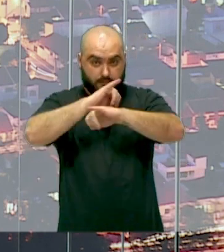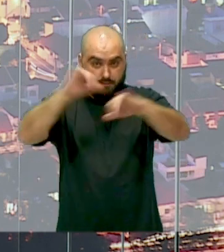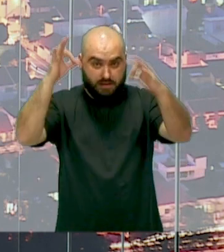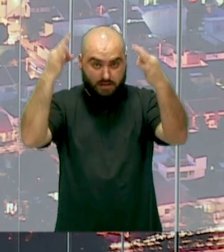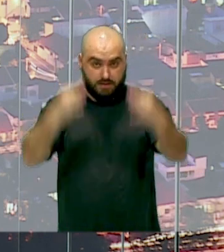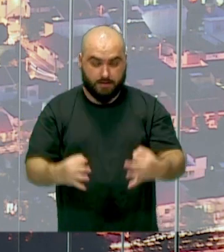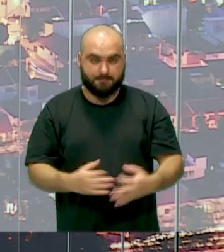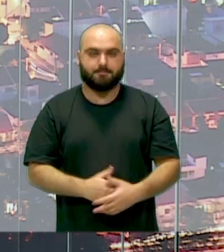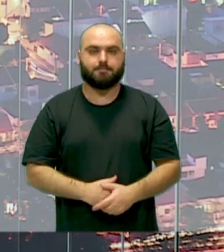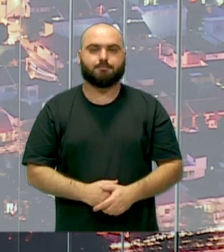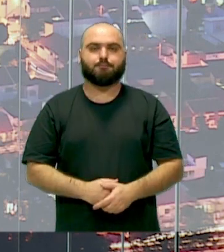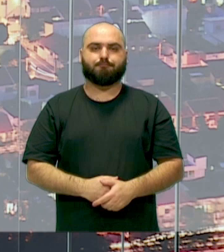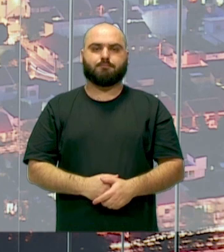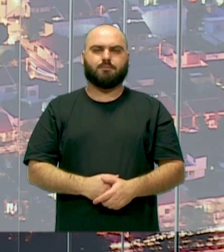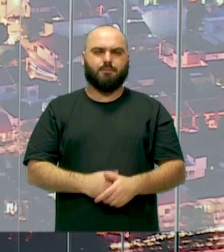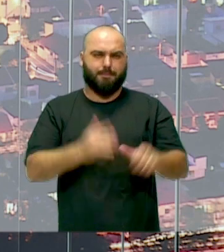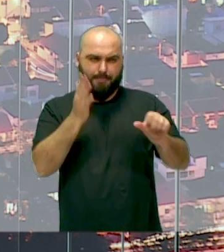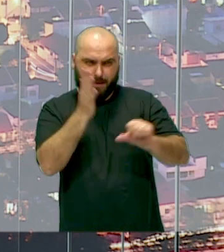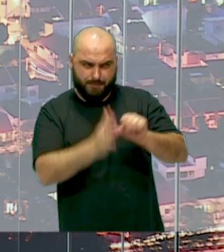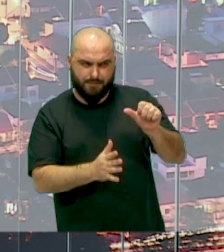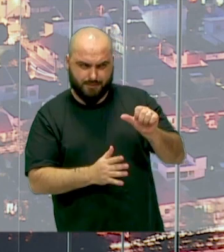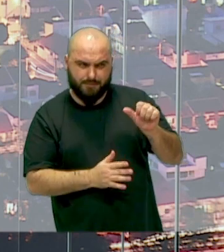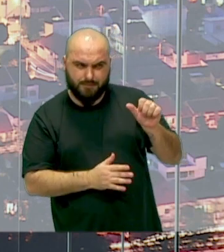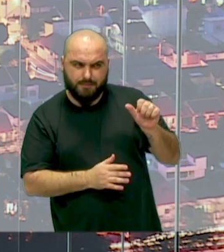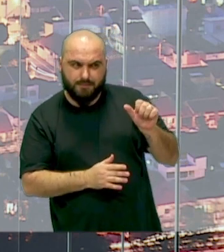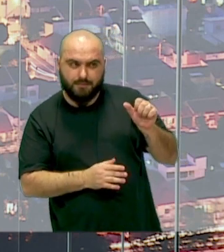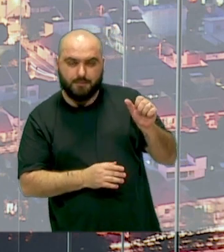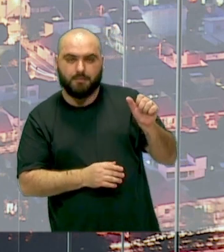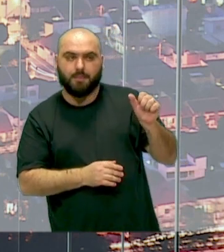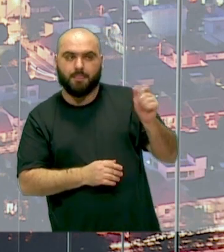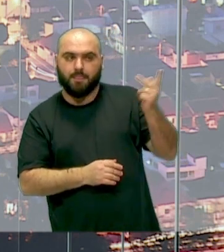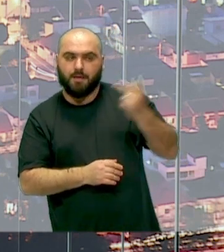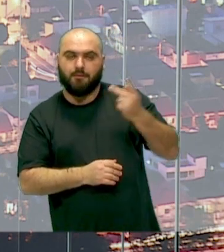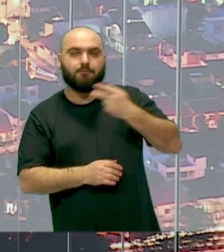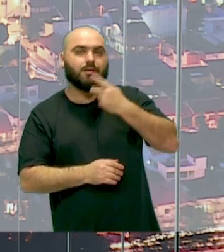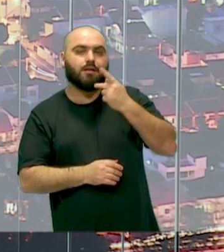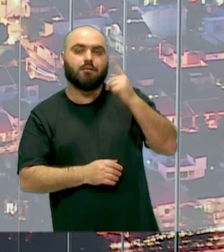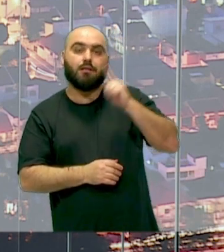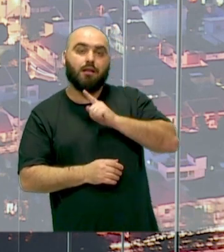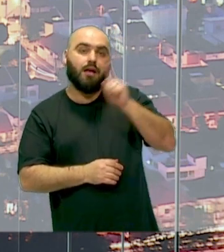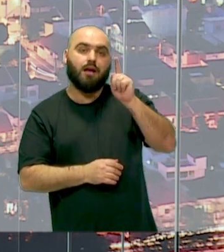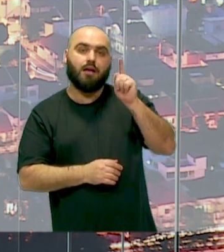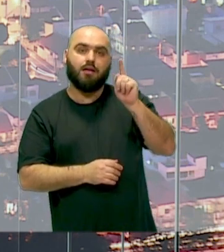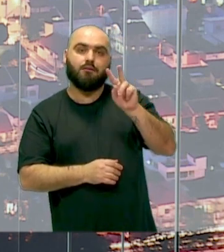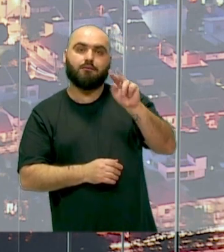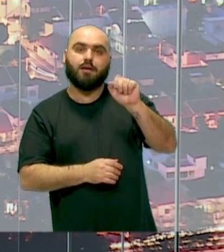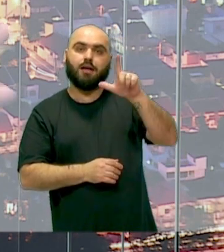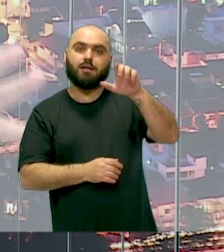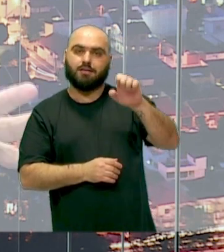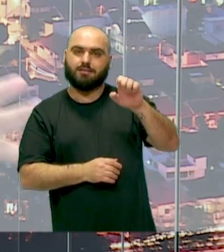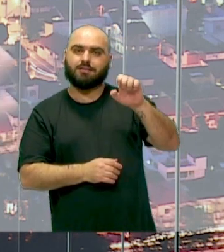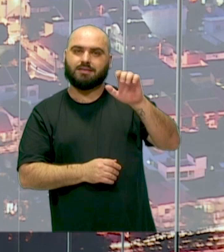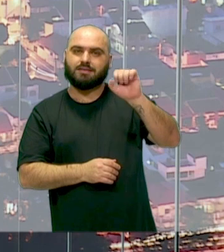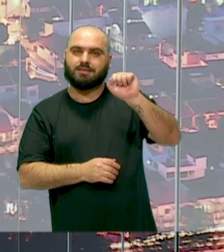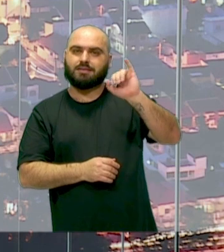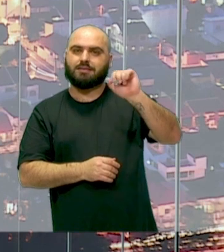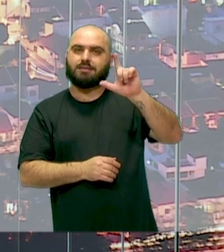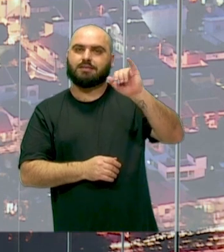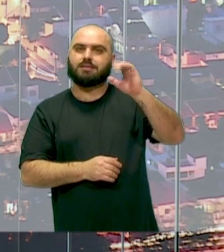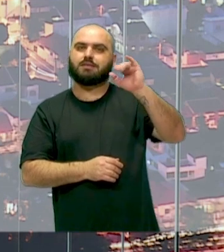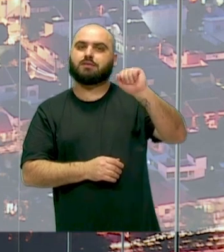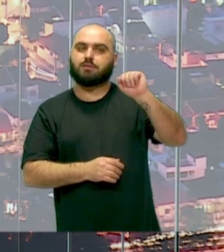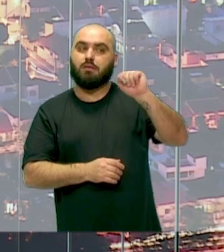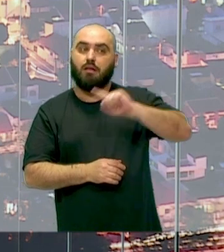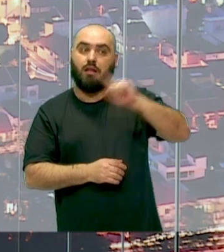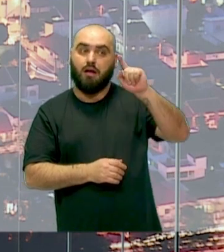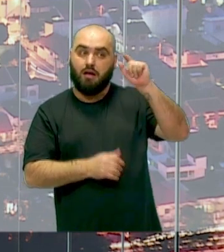correta. Acho que foi no primeiro bloco, né? A gente falou que o Vale do Silício da África